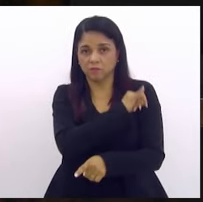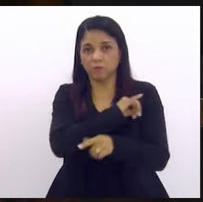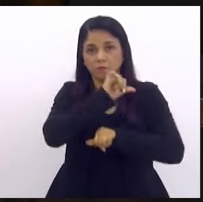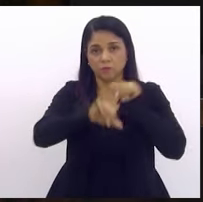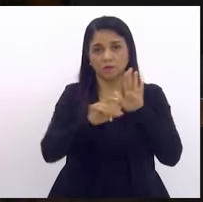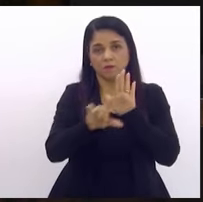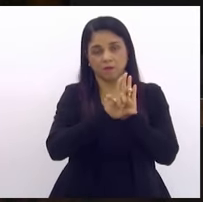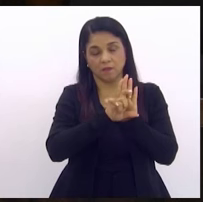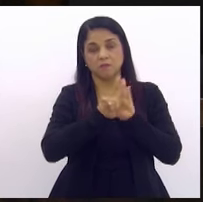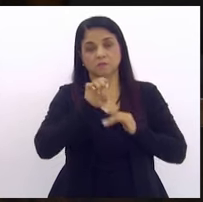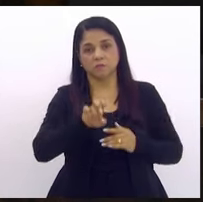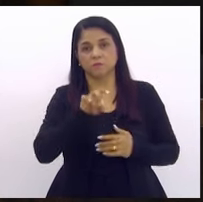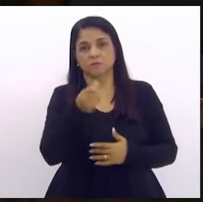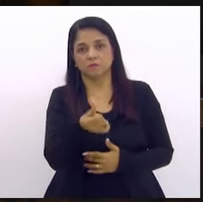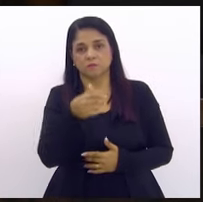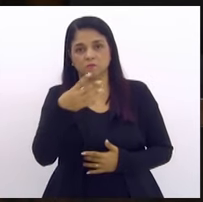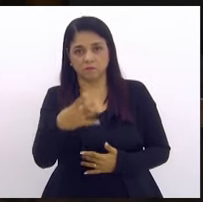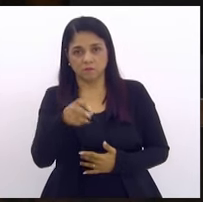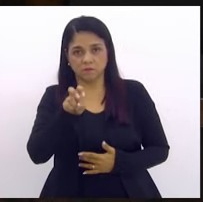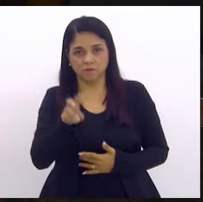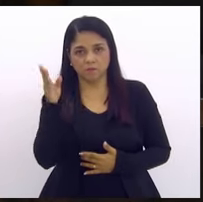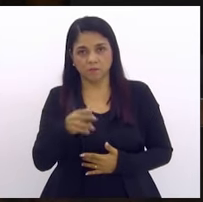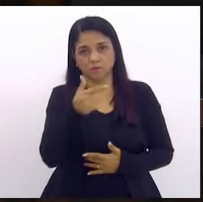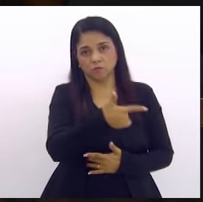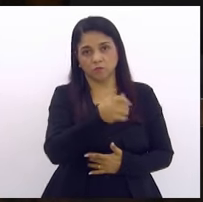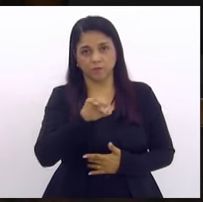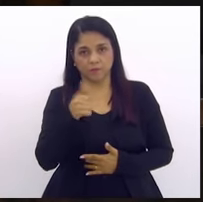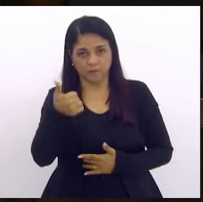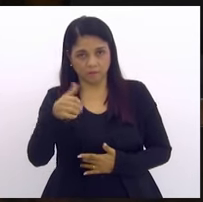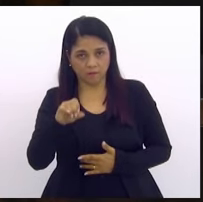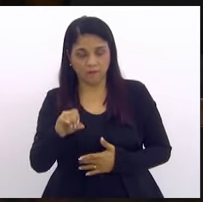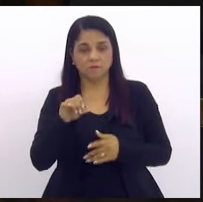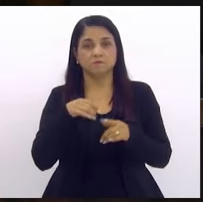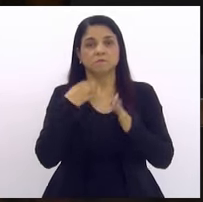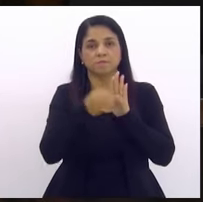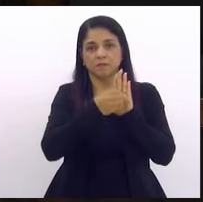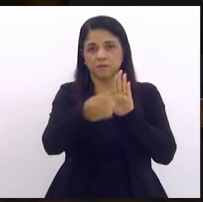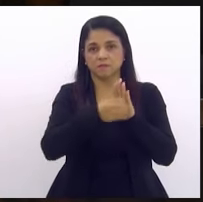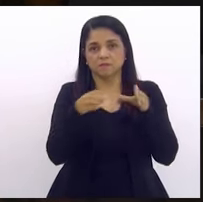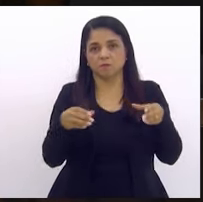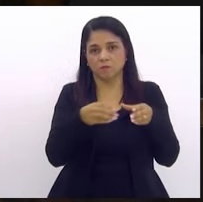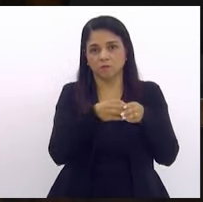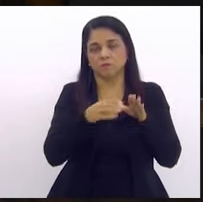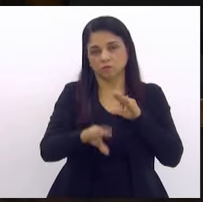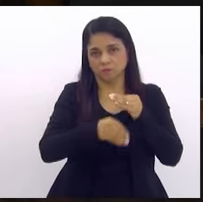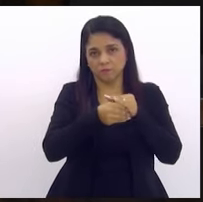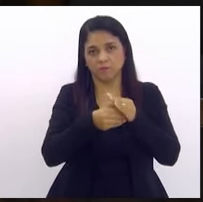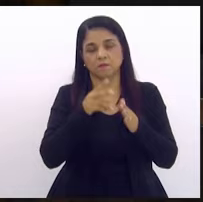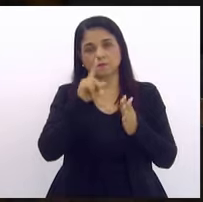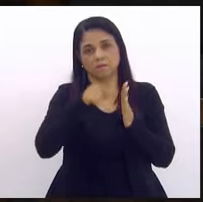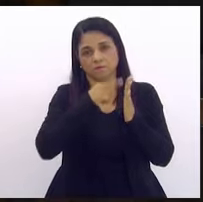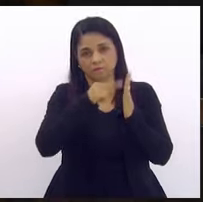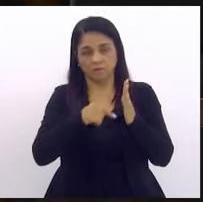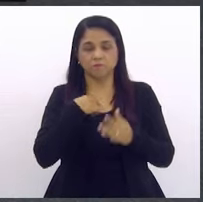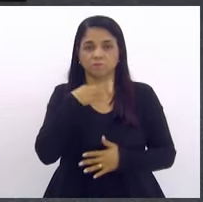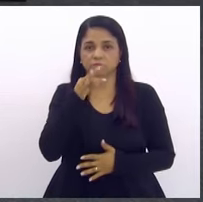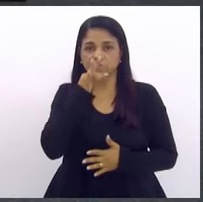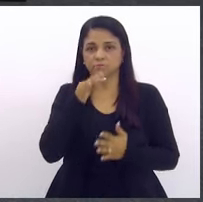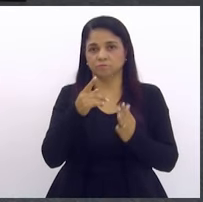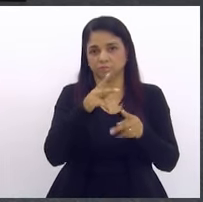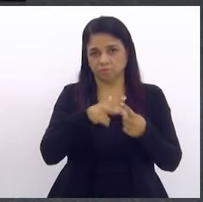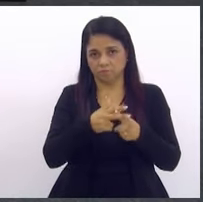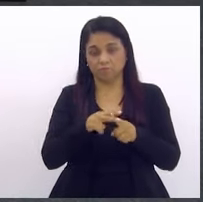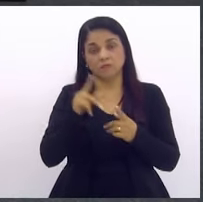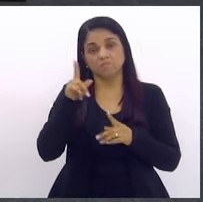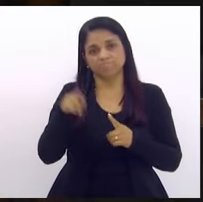estadual número 5.645, 6 de janeiro de 2010. Pendendo de parecer da Comissão de Emendas Constitucionais e Vetos, Jorge Felipe Neto. Pela